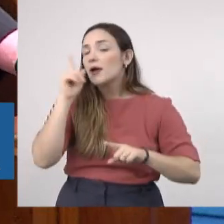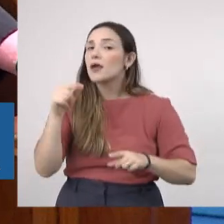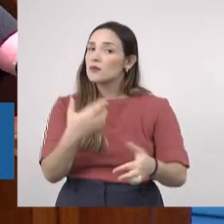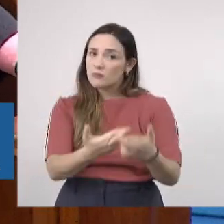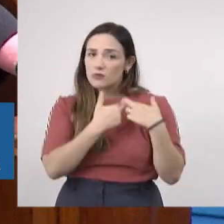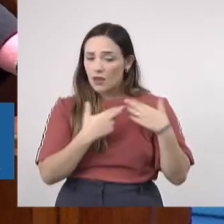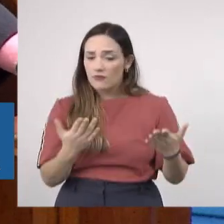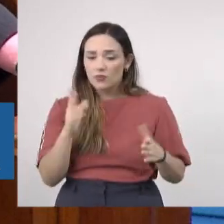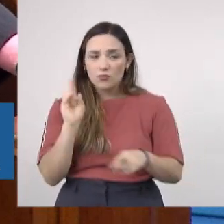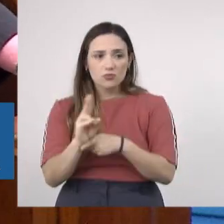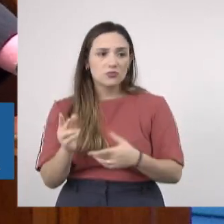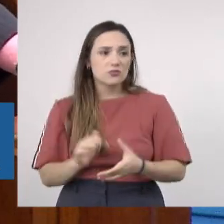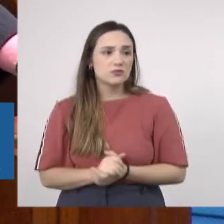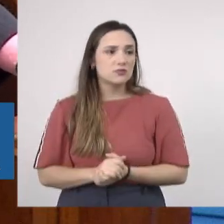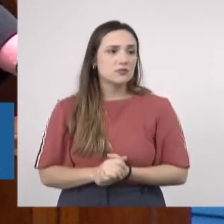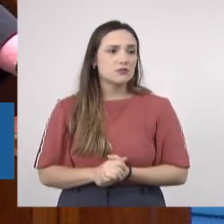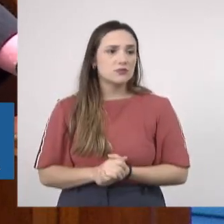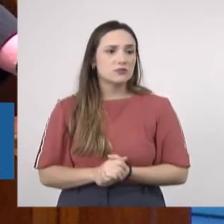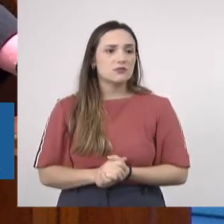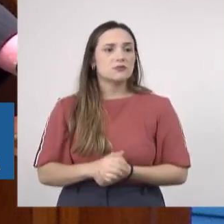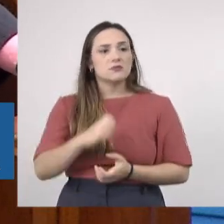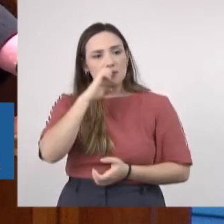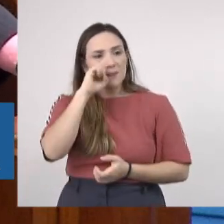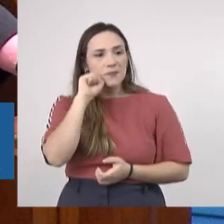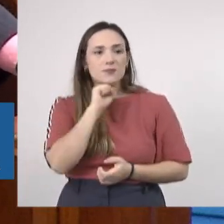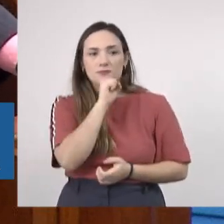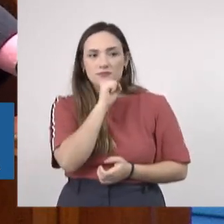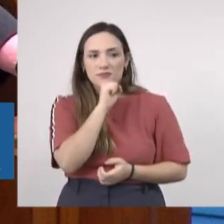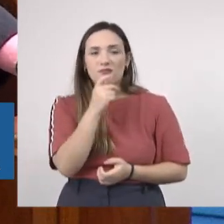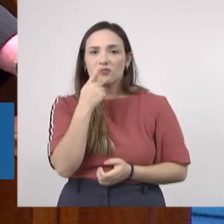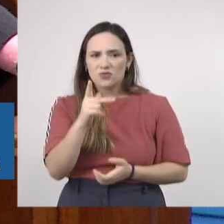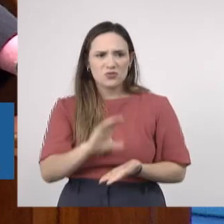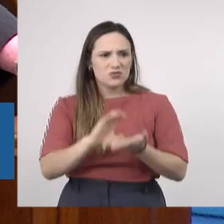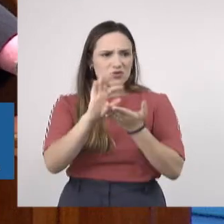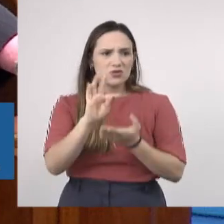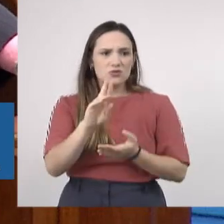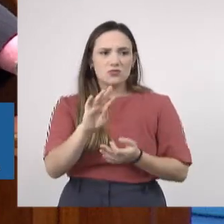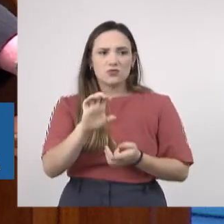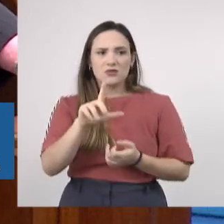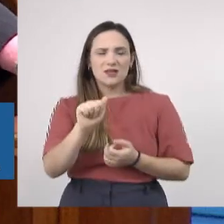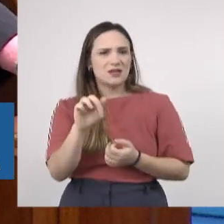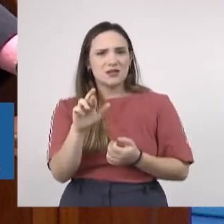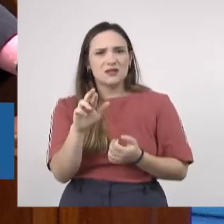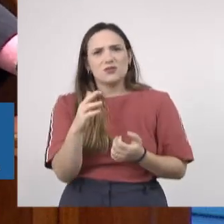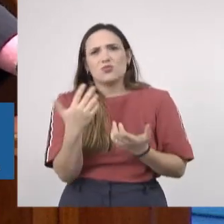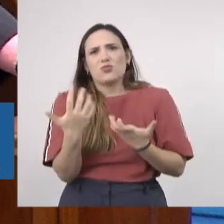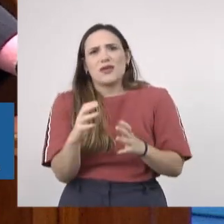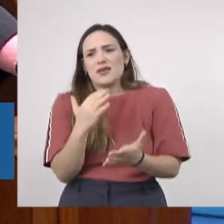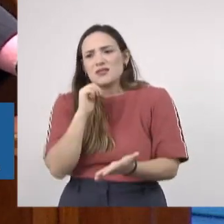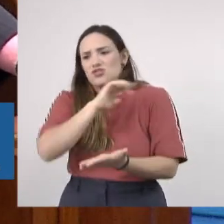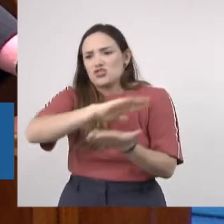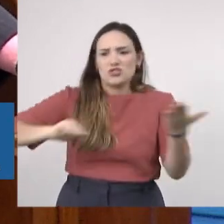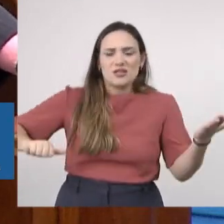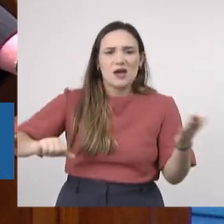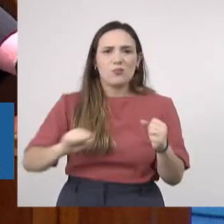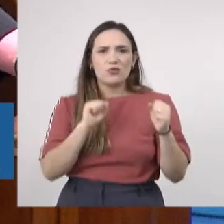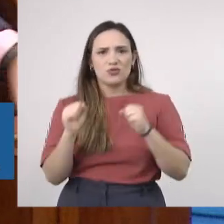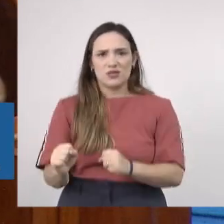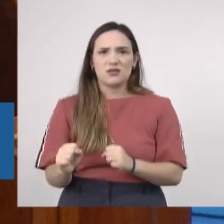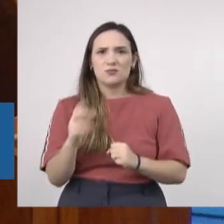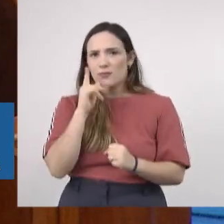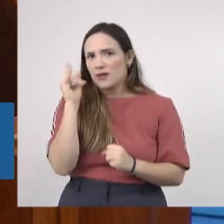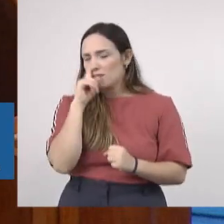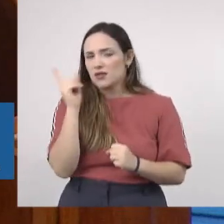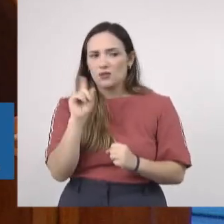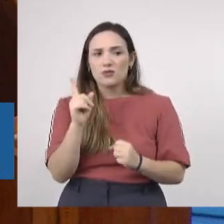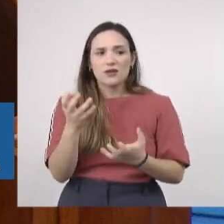o Harfuch muito bem disse anteriormente, o Conselho Tutelar não está para tirar a autoridade dos pais, muito mais para reforçar o poder da família,